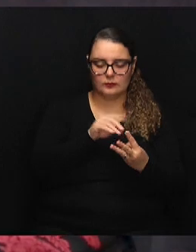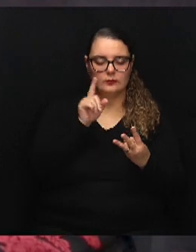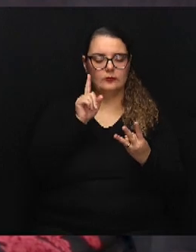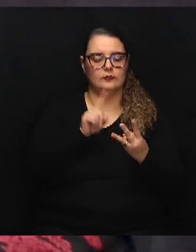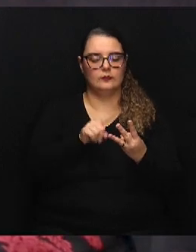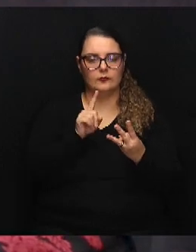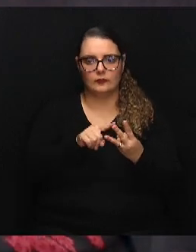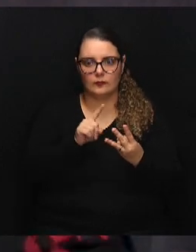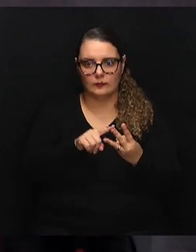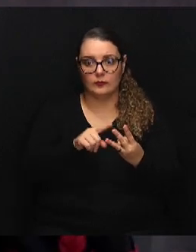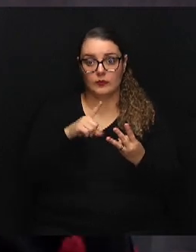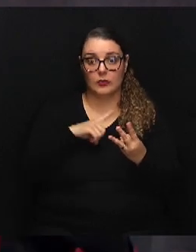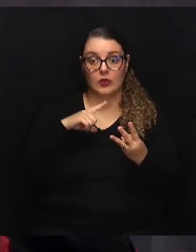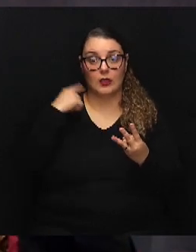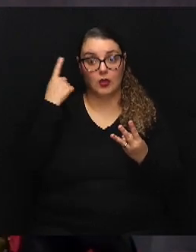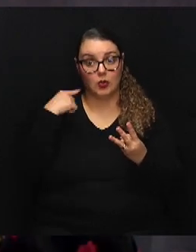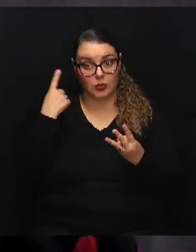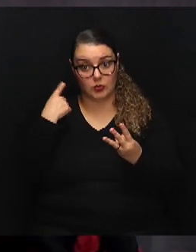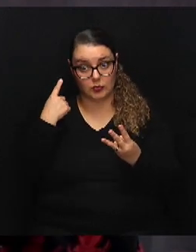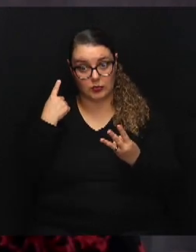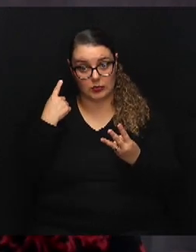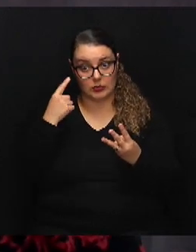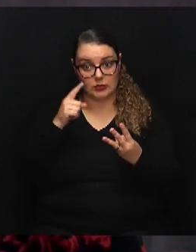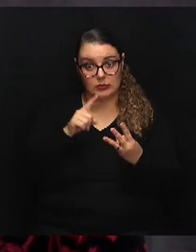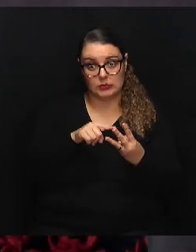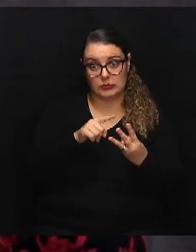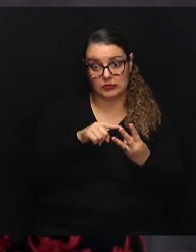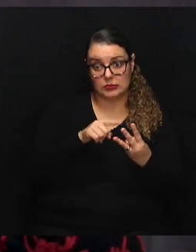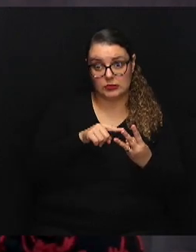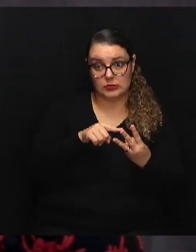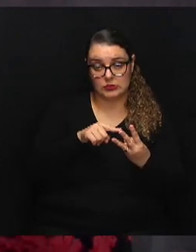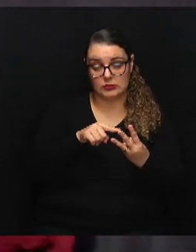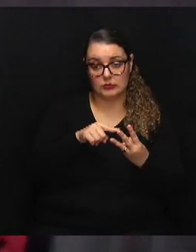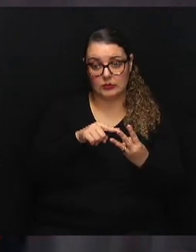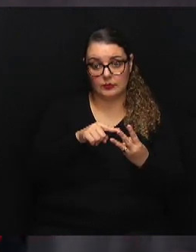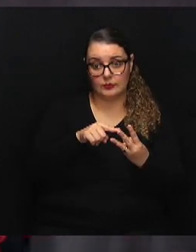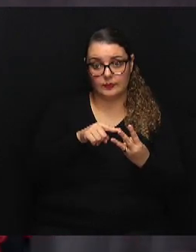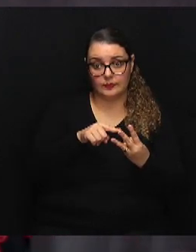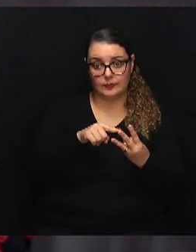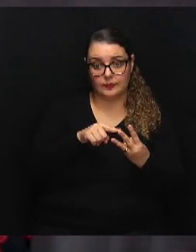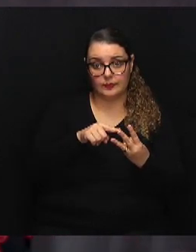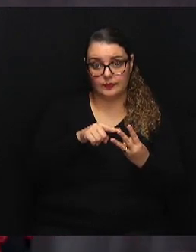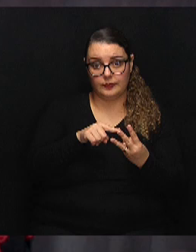Existe o louco, essa segunda conotação, né, assim, que se coloca, que assim, que